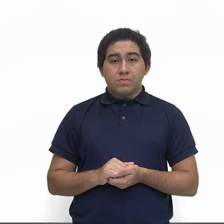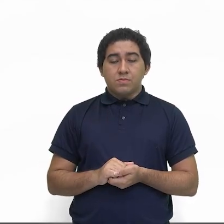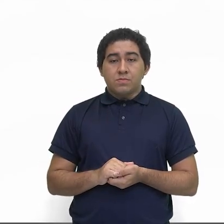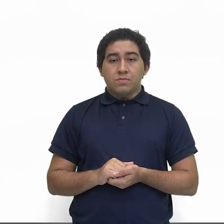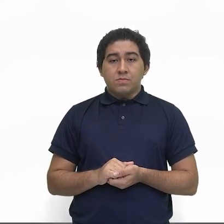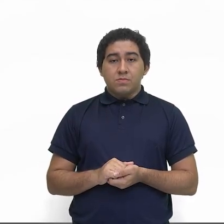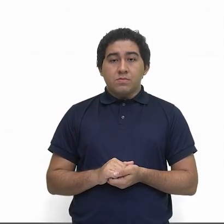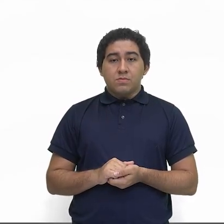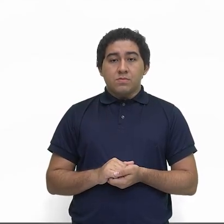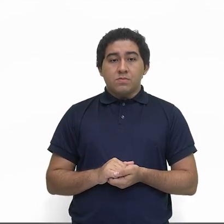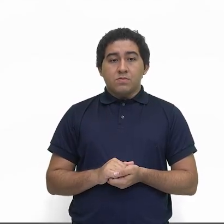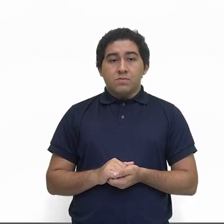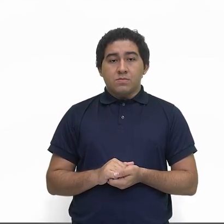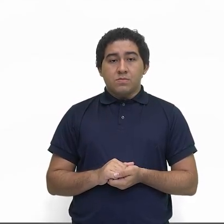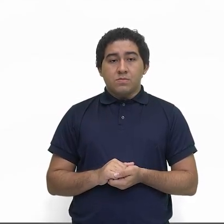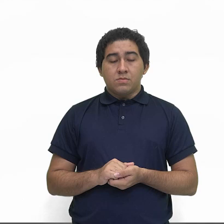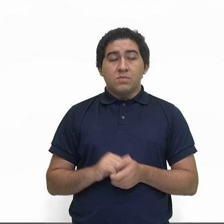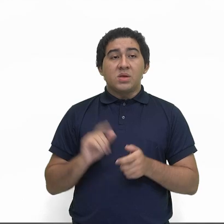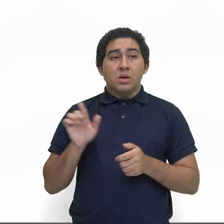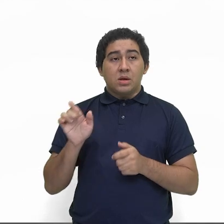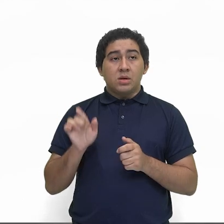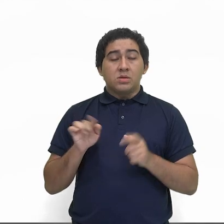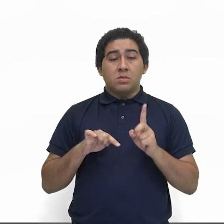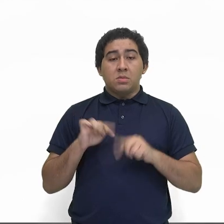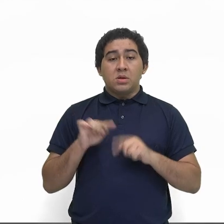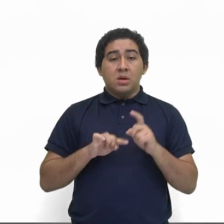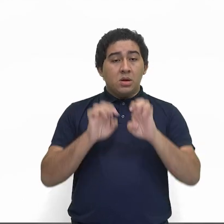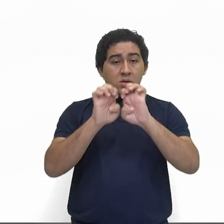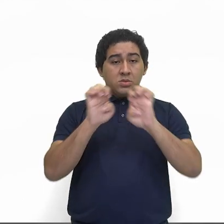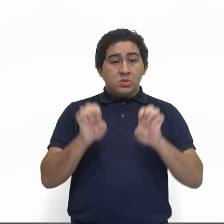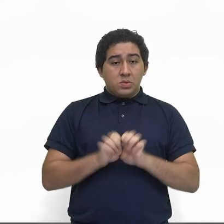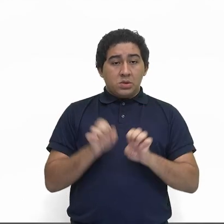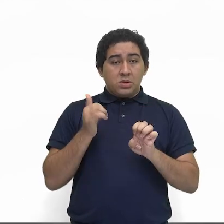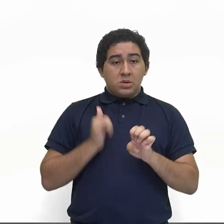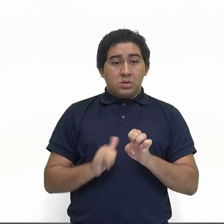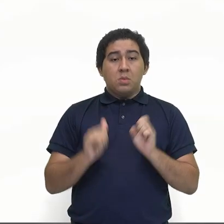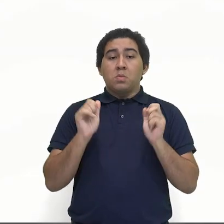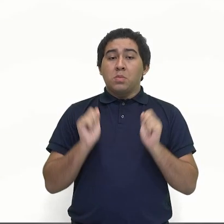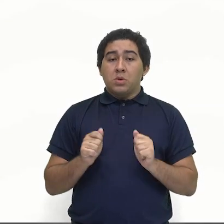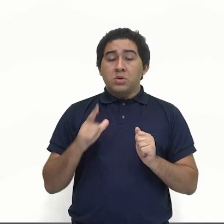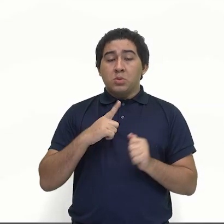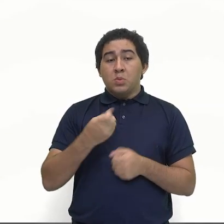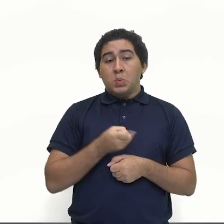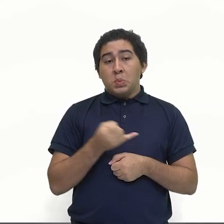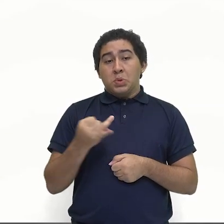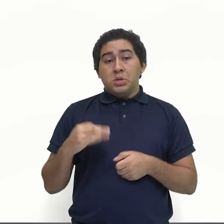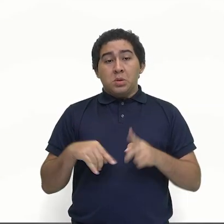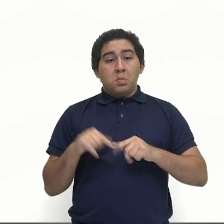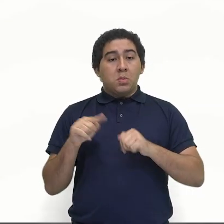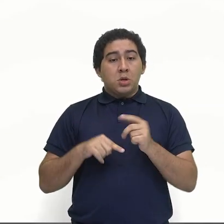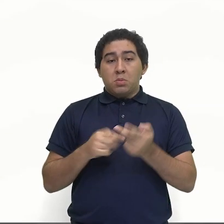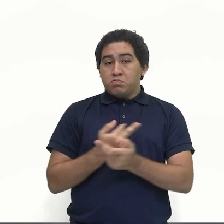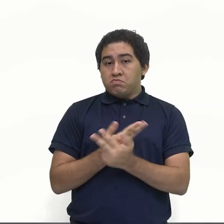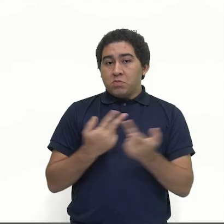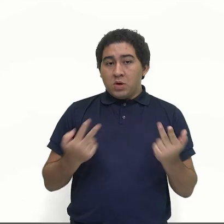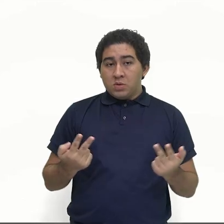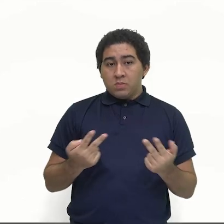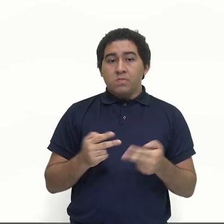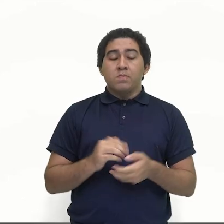circuitos elétricos podem conter uma grande quantidade de elementos